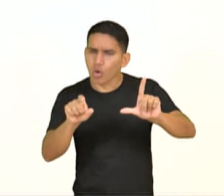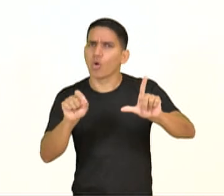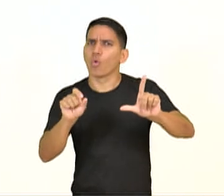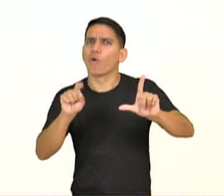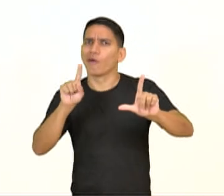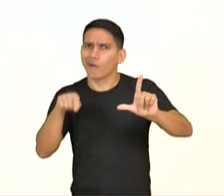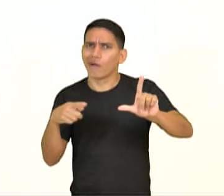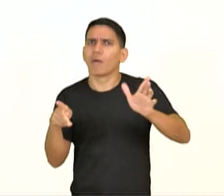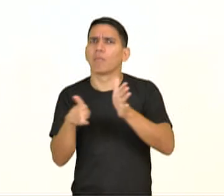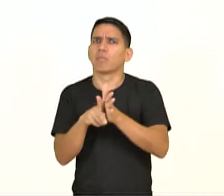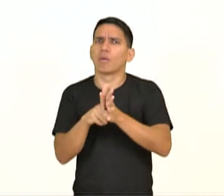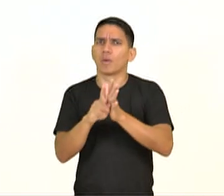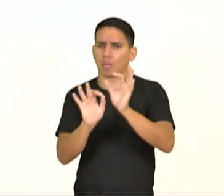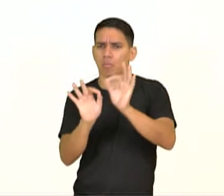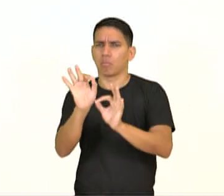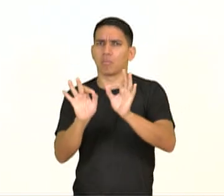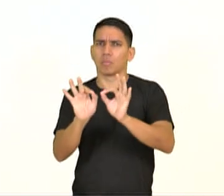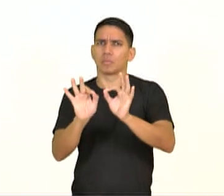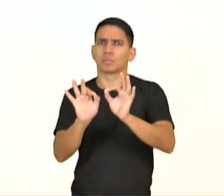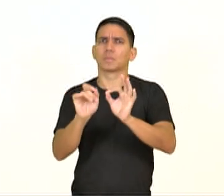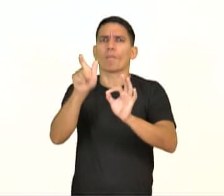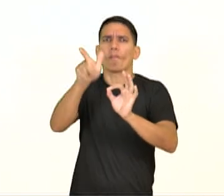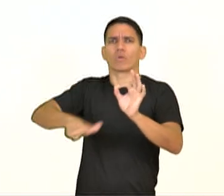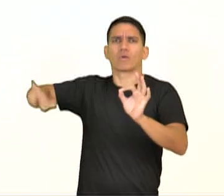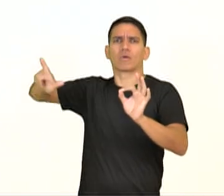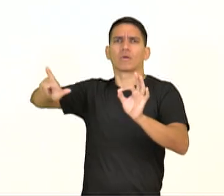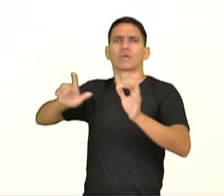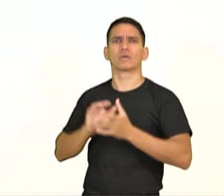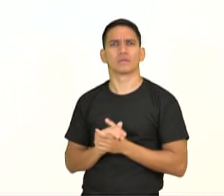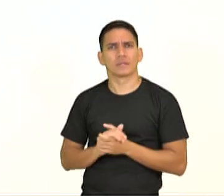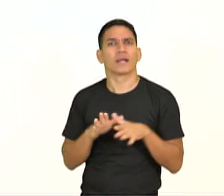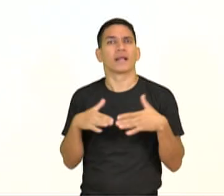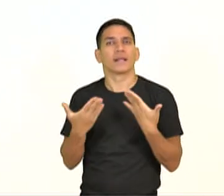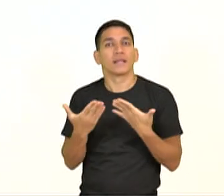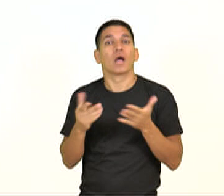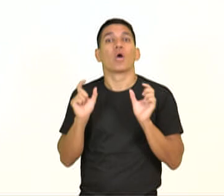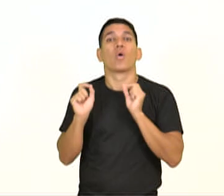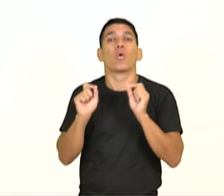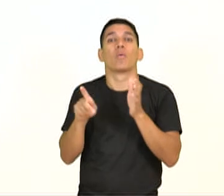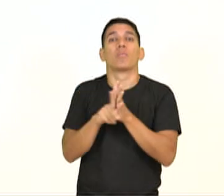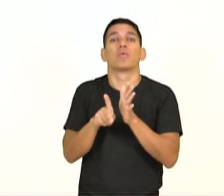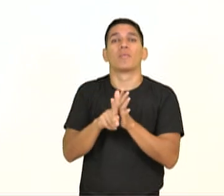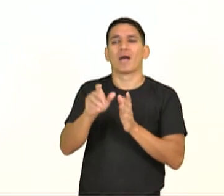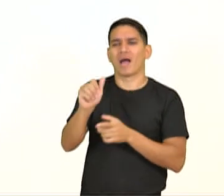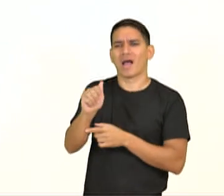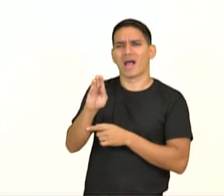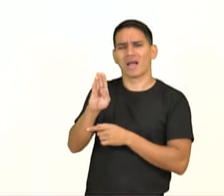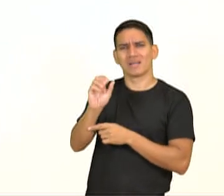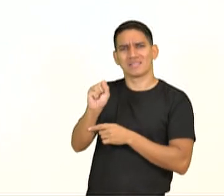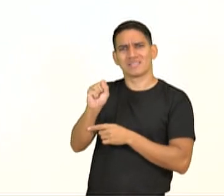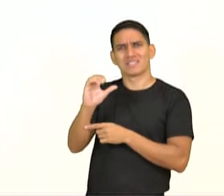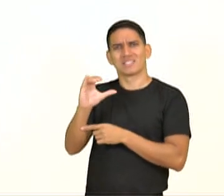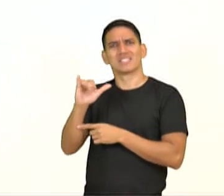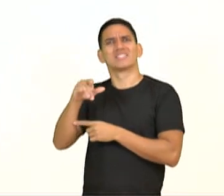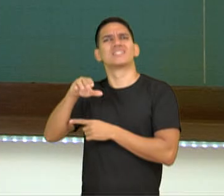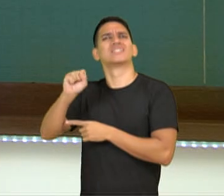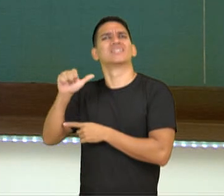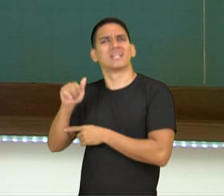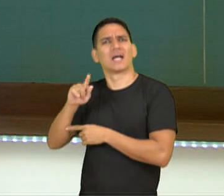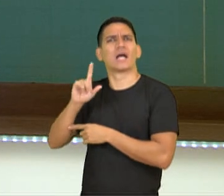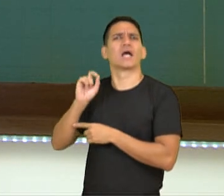tem uma ordenada nula. Isso mesmo. Logo, a abscissa dele é raiz. O que isso quer dizer? Quando a gente